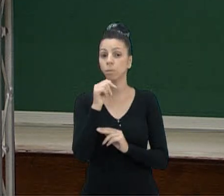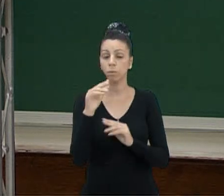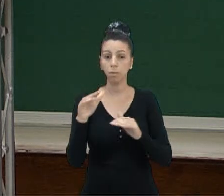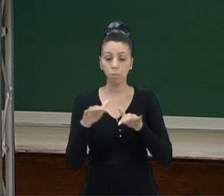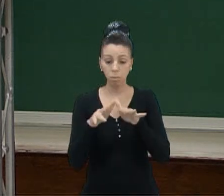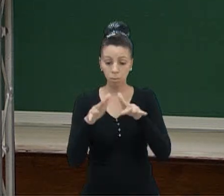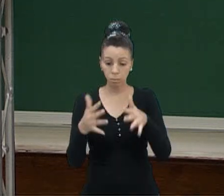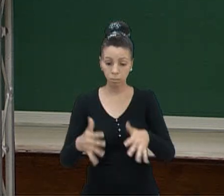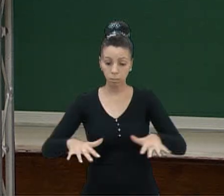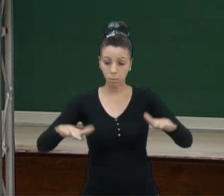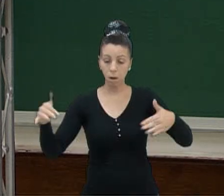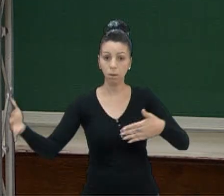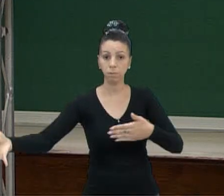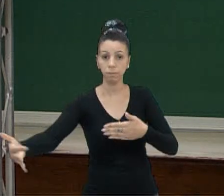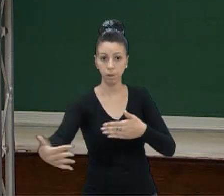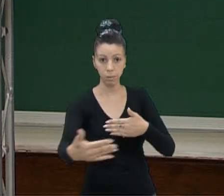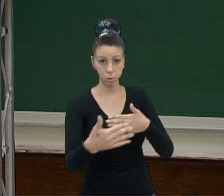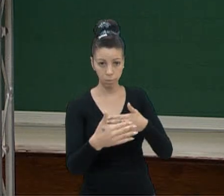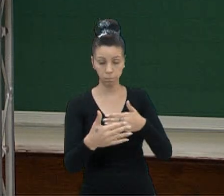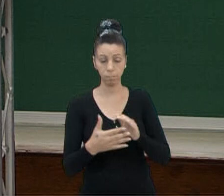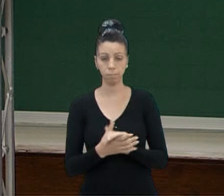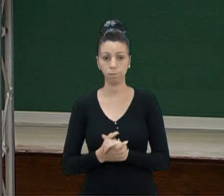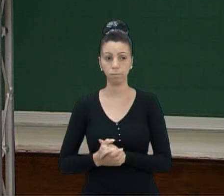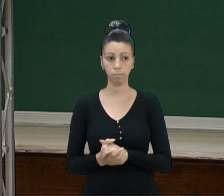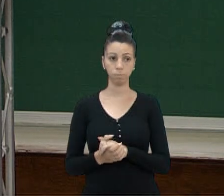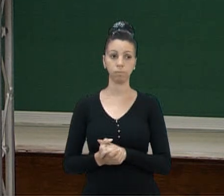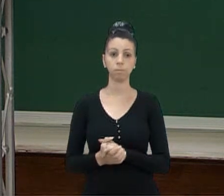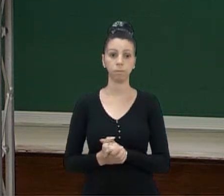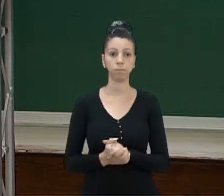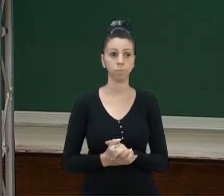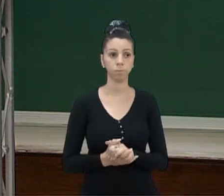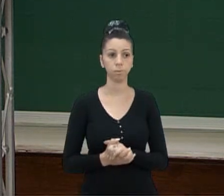que dão acesso a outros mares ou oceanos.